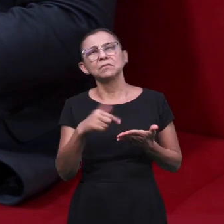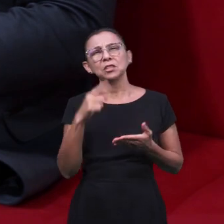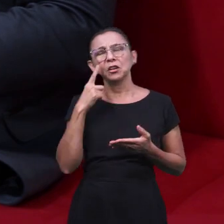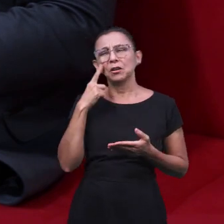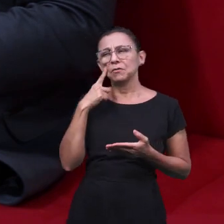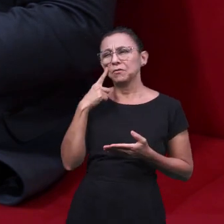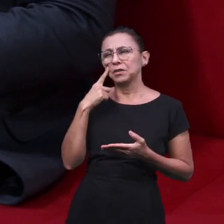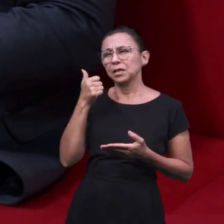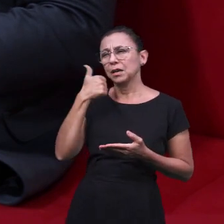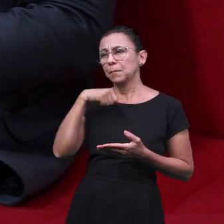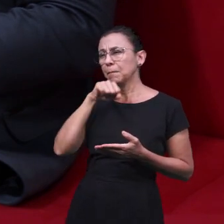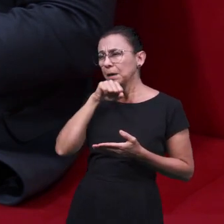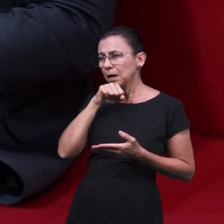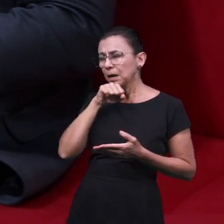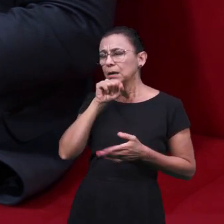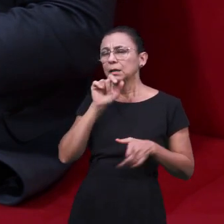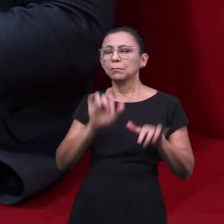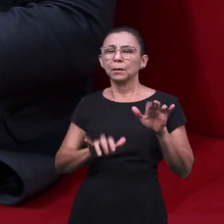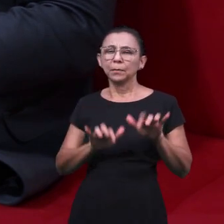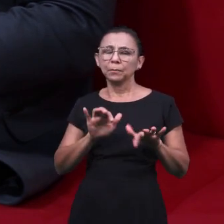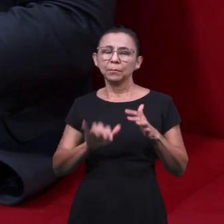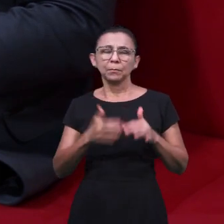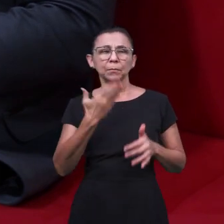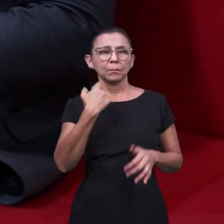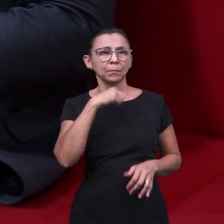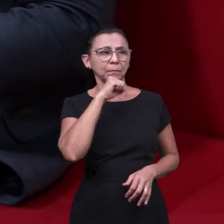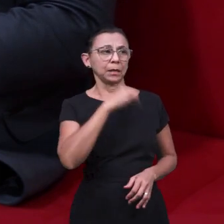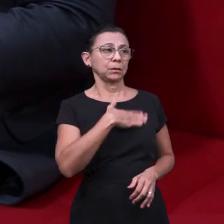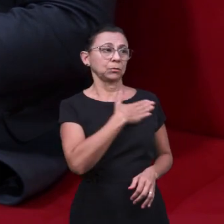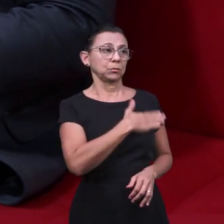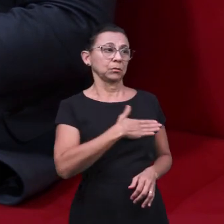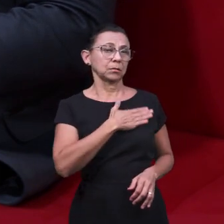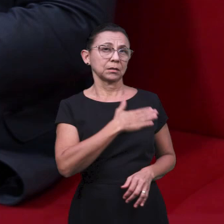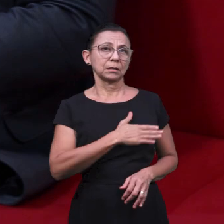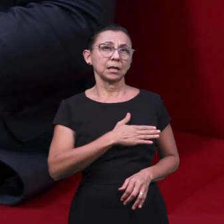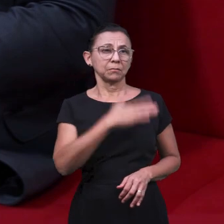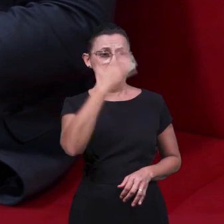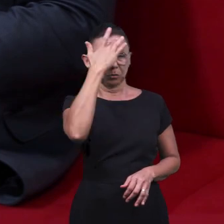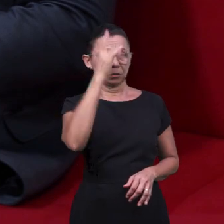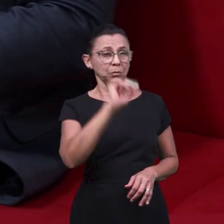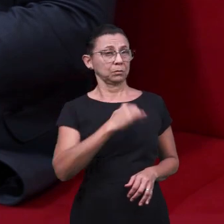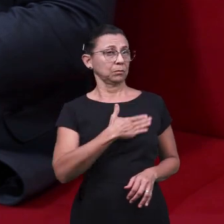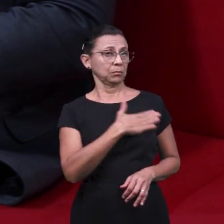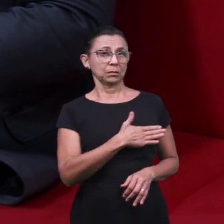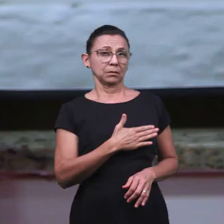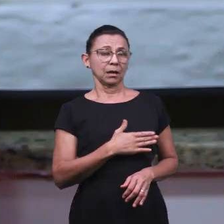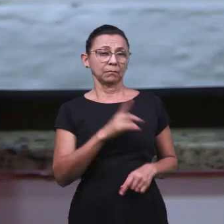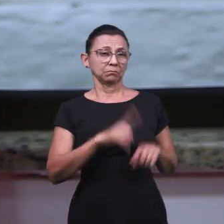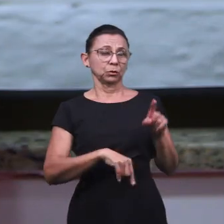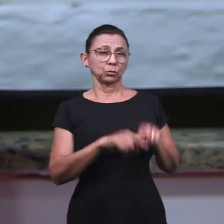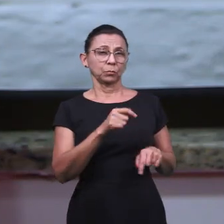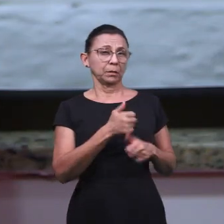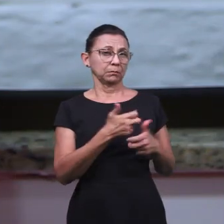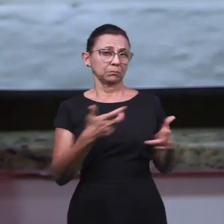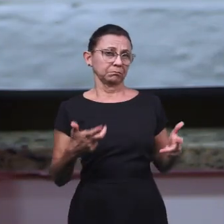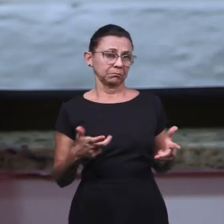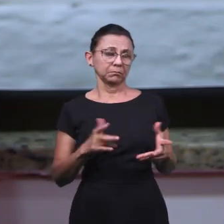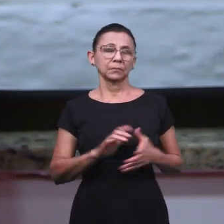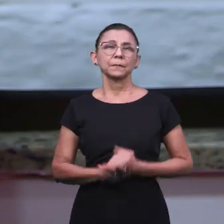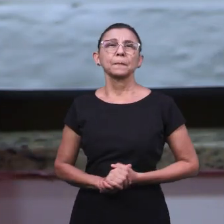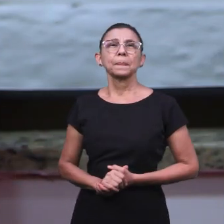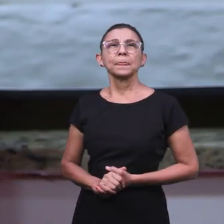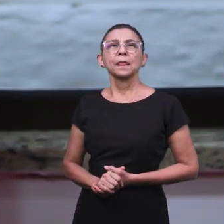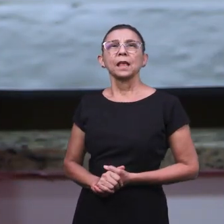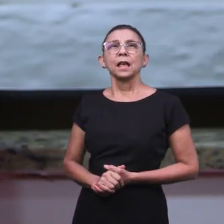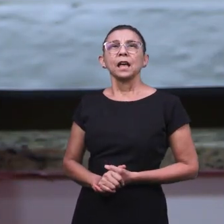Minha mãe tocava, meu pai gostava, mas a gente não sabia o que ele tocava. Então, e eu acho que aí